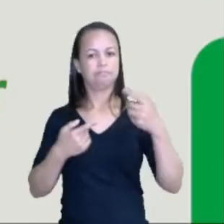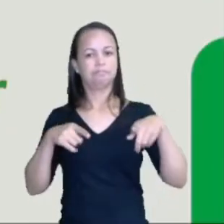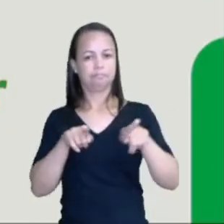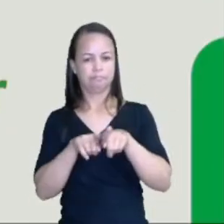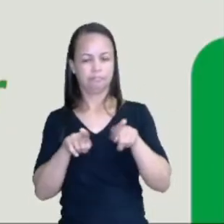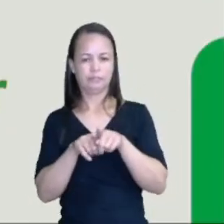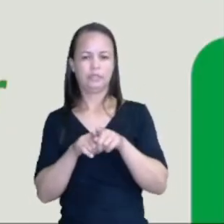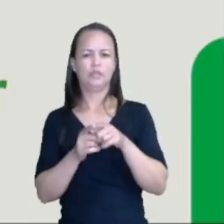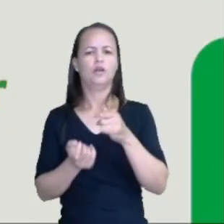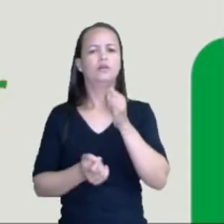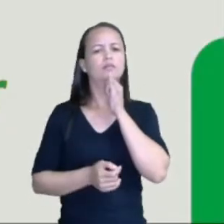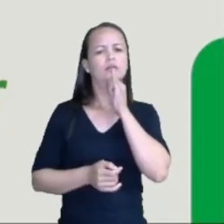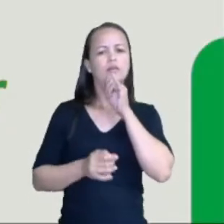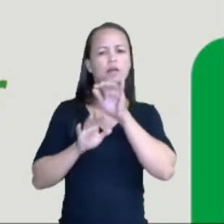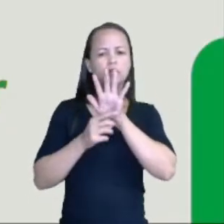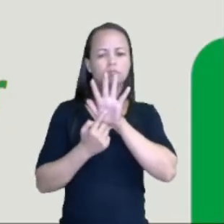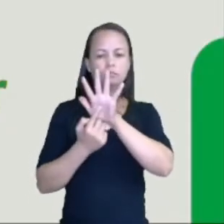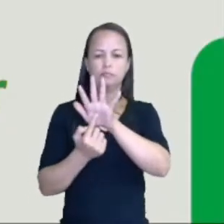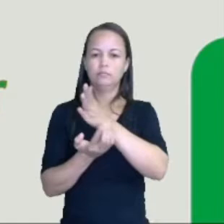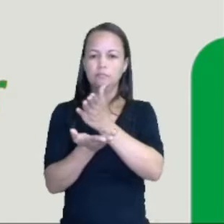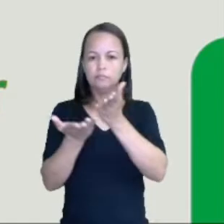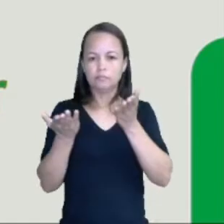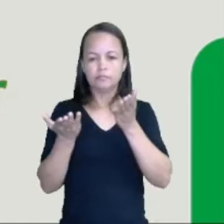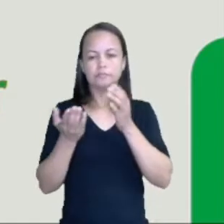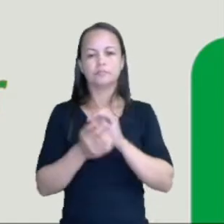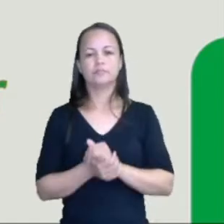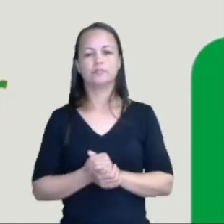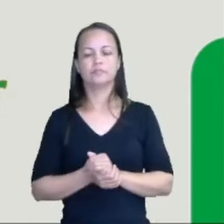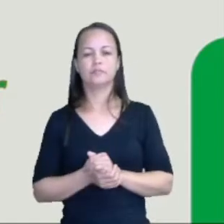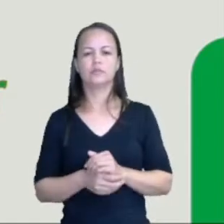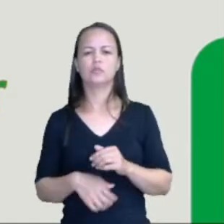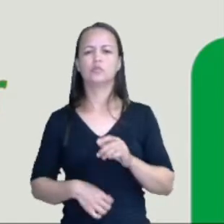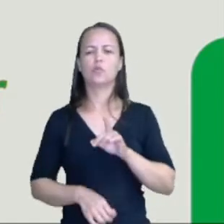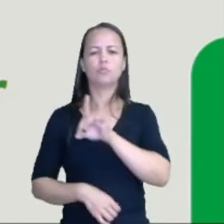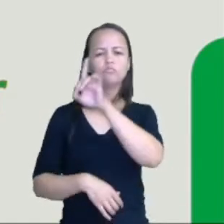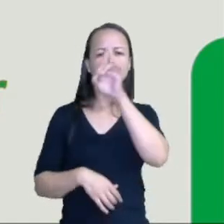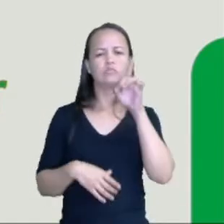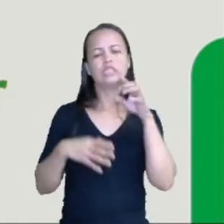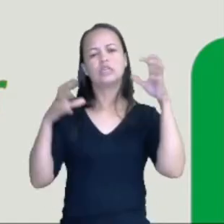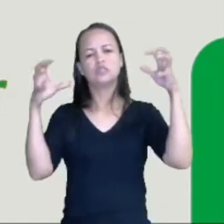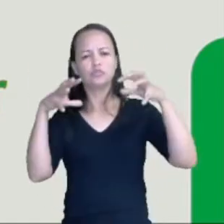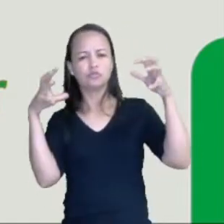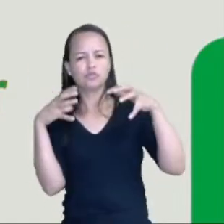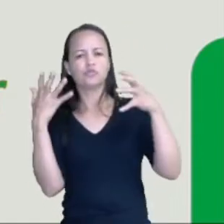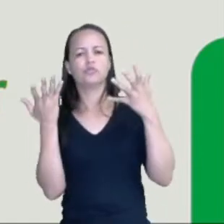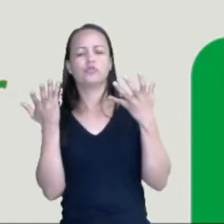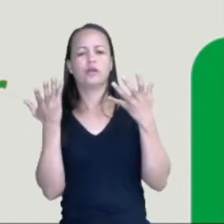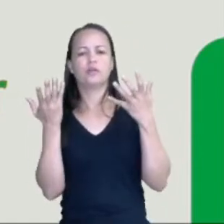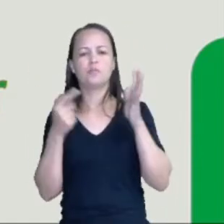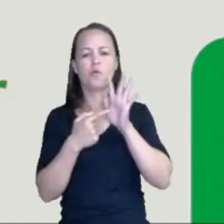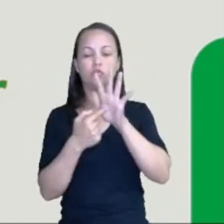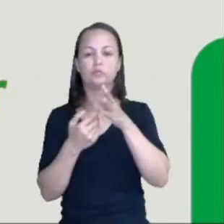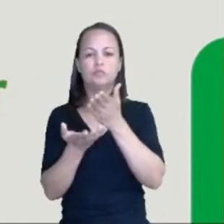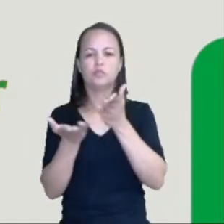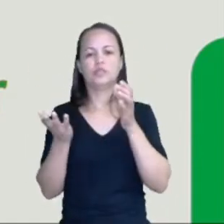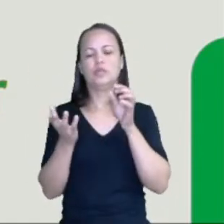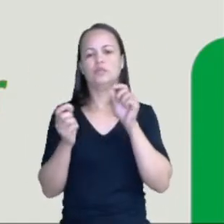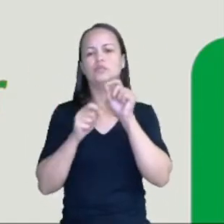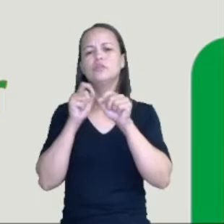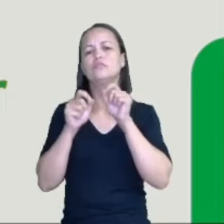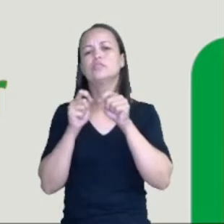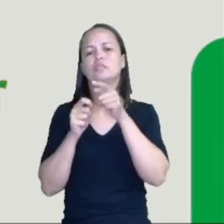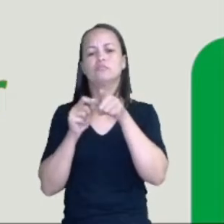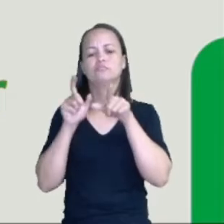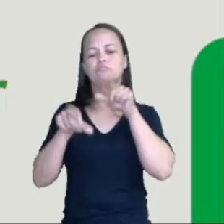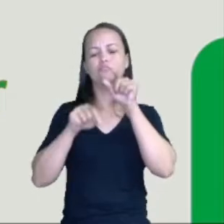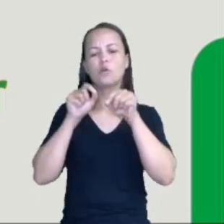eu trouxe até alguns exemplos aqui para vocês. Naquele dia chuvoso que eu tinha mostrado para vocês, o que você escolheria para